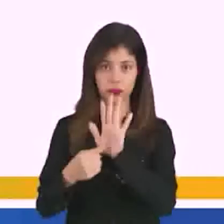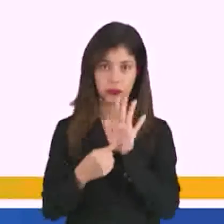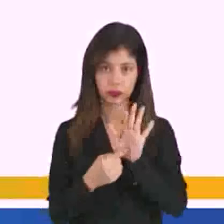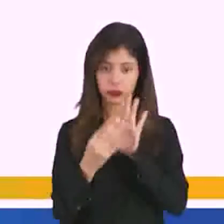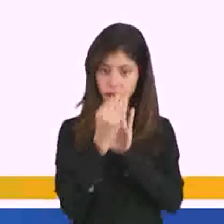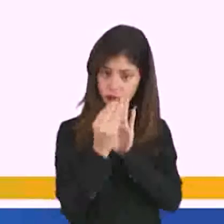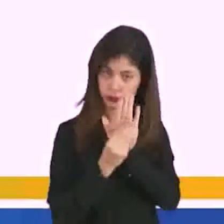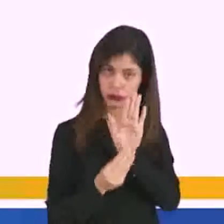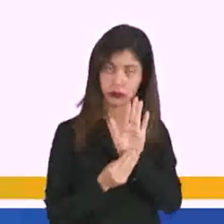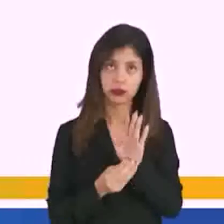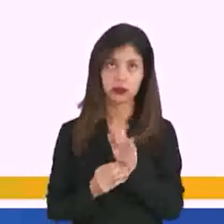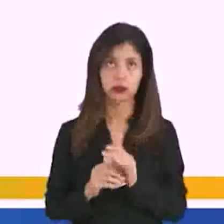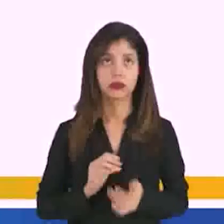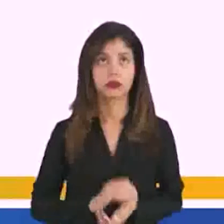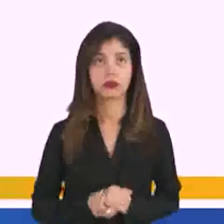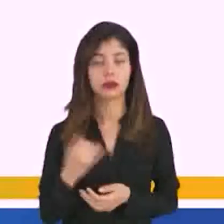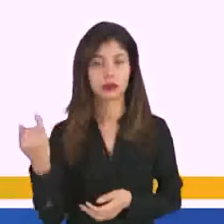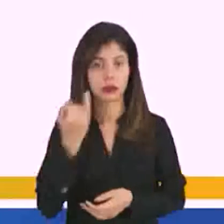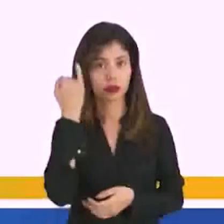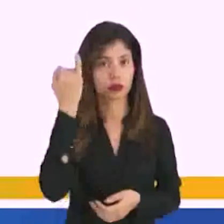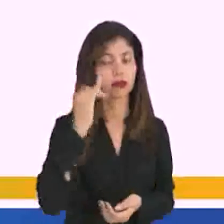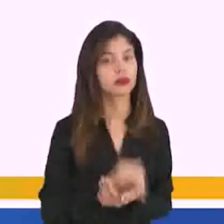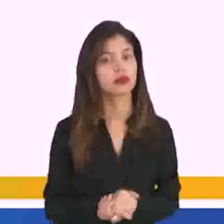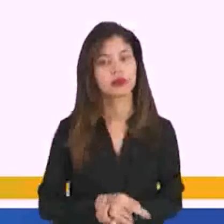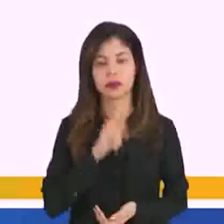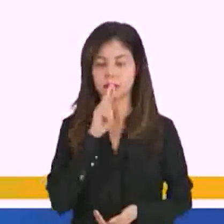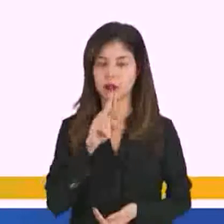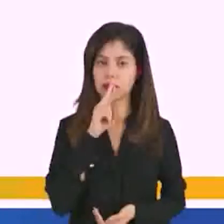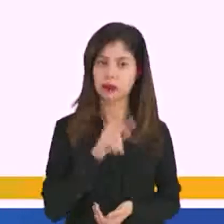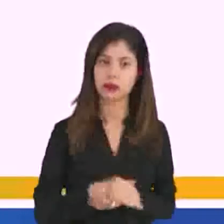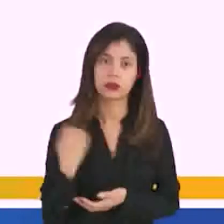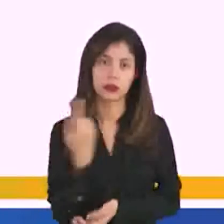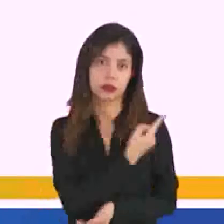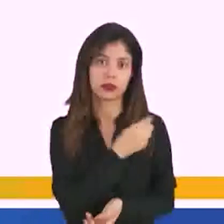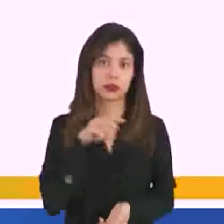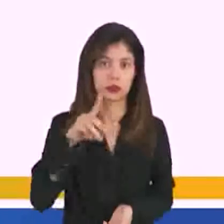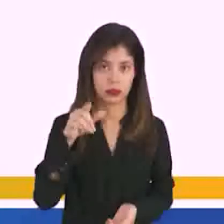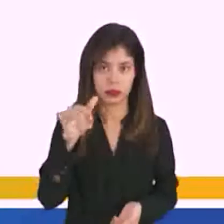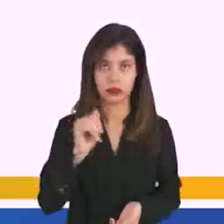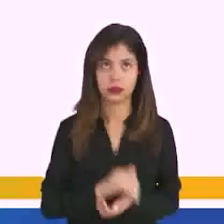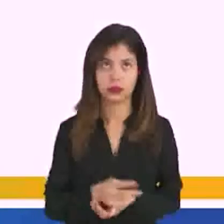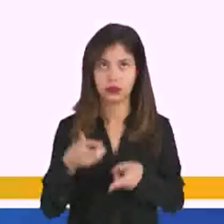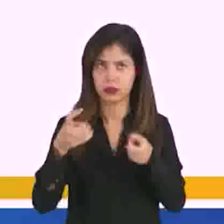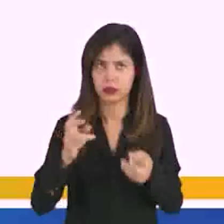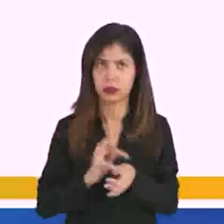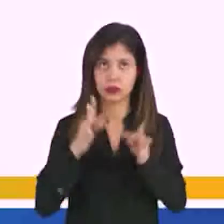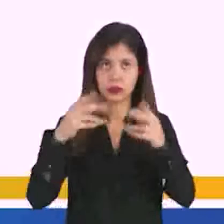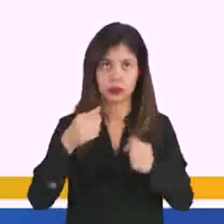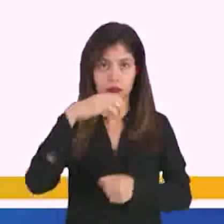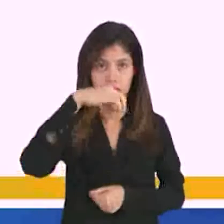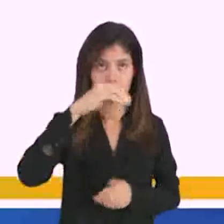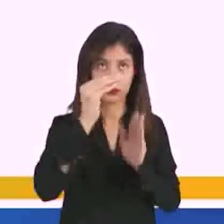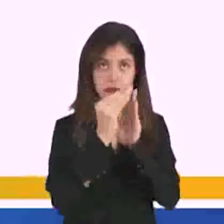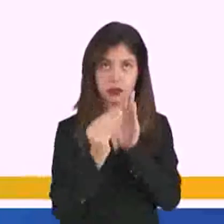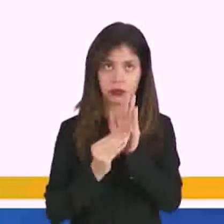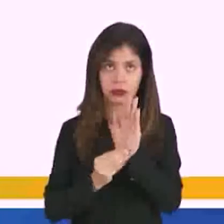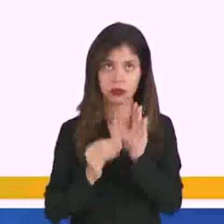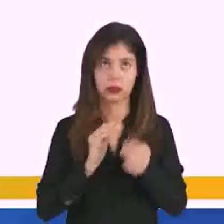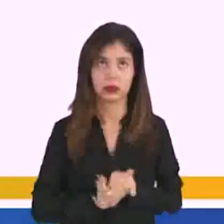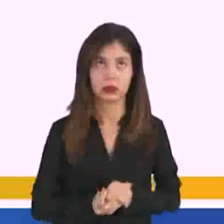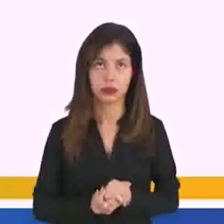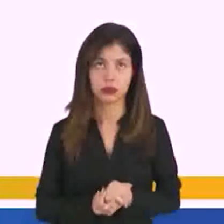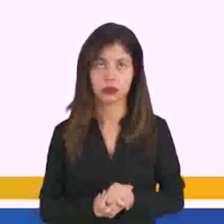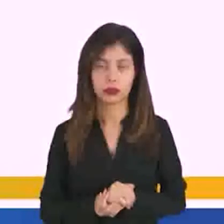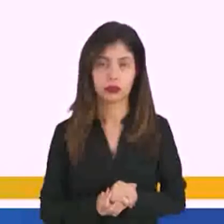de dados em forma crescente, que é importante para a gente calcular a nossa mediana. Perceba que ao todo nós temos 9 dados,